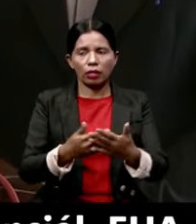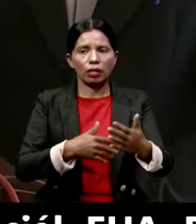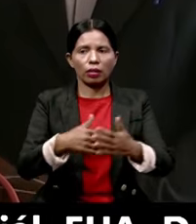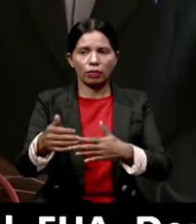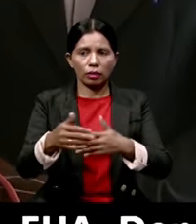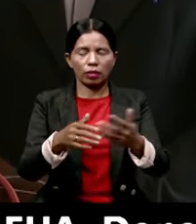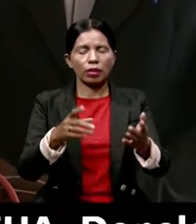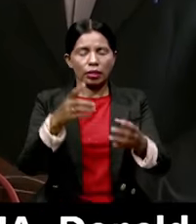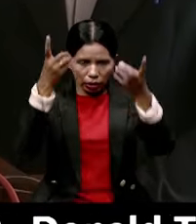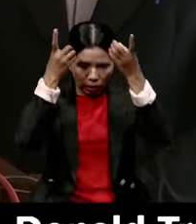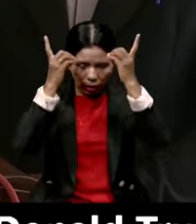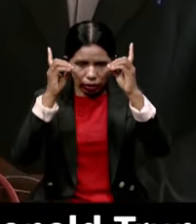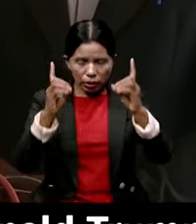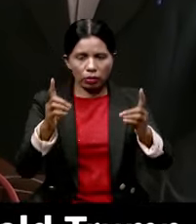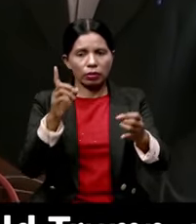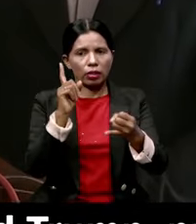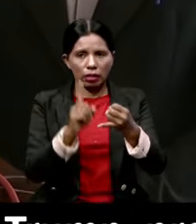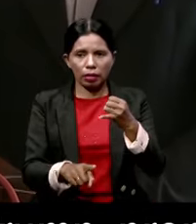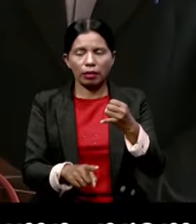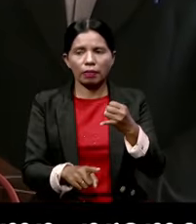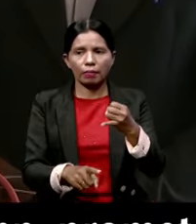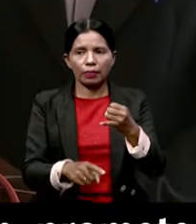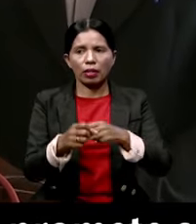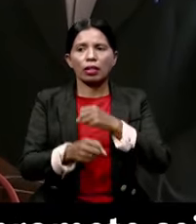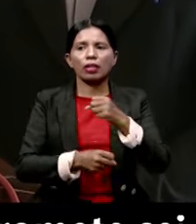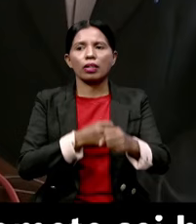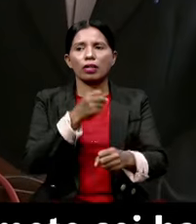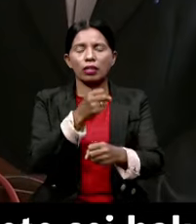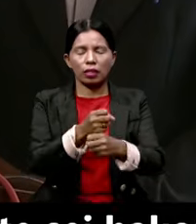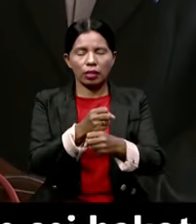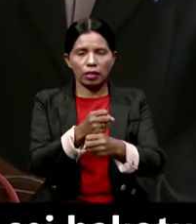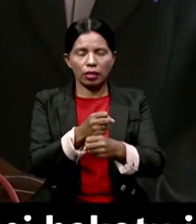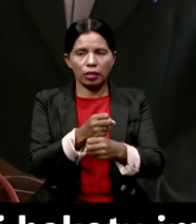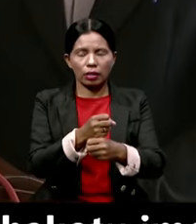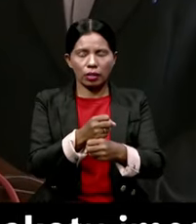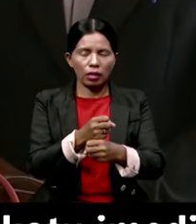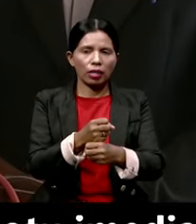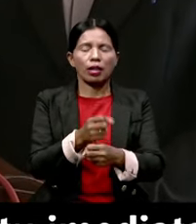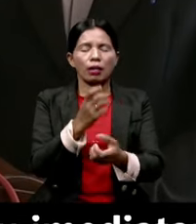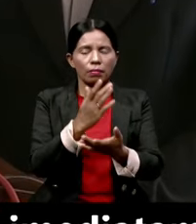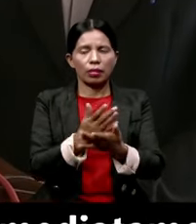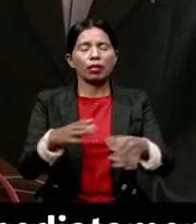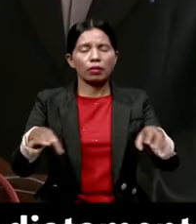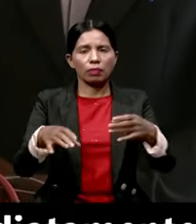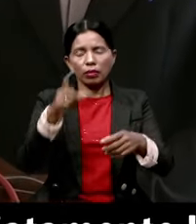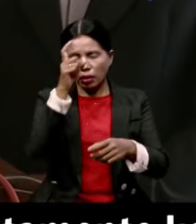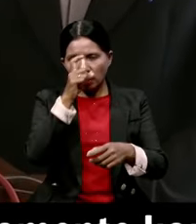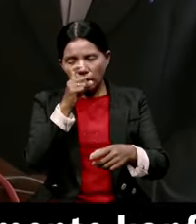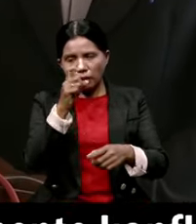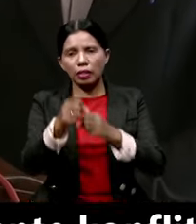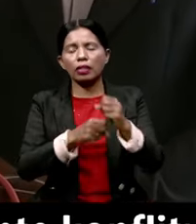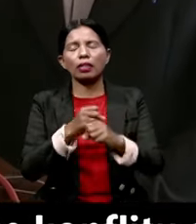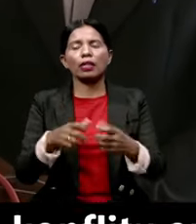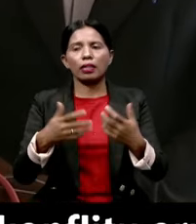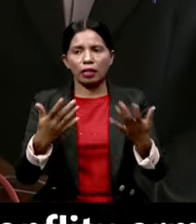a decisão final, tinha reforma né, já tinha certo. É bem, está de angata